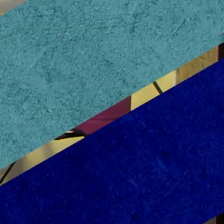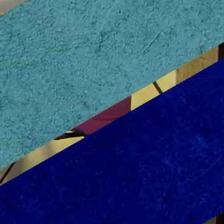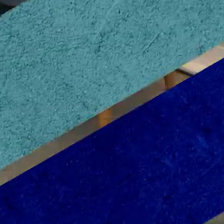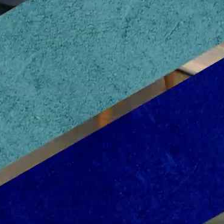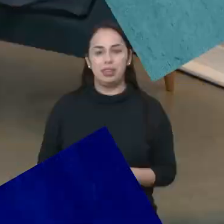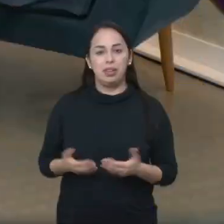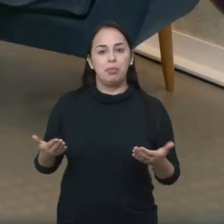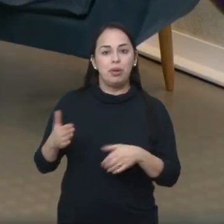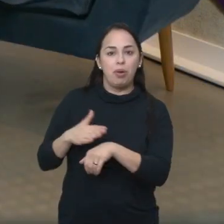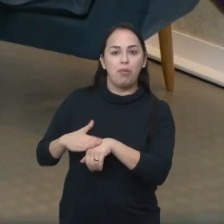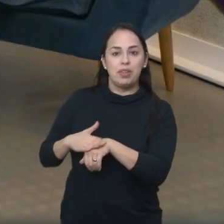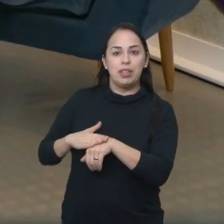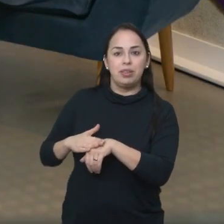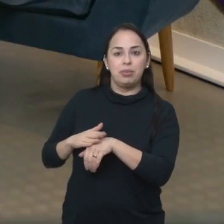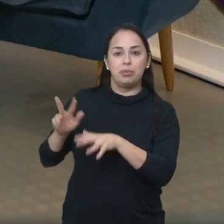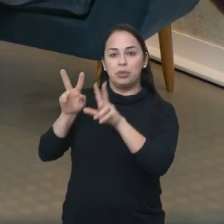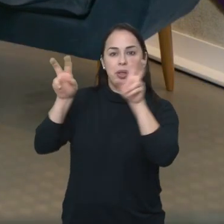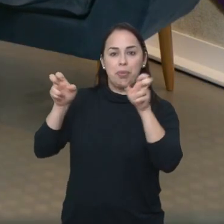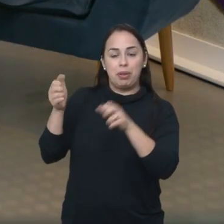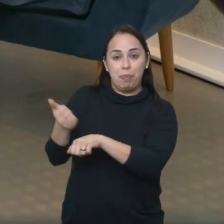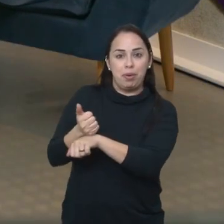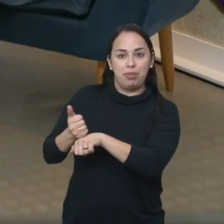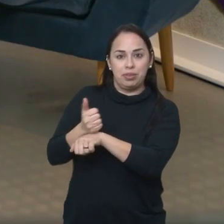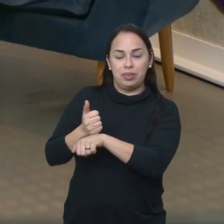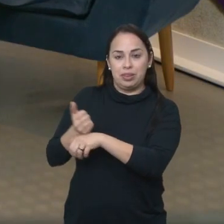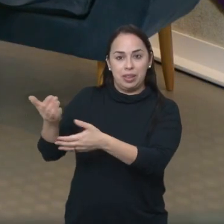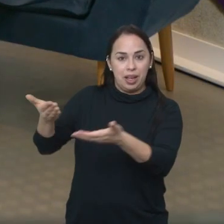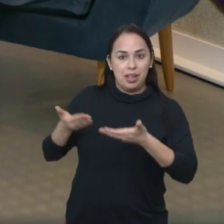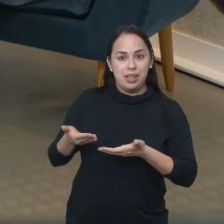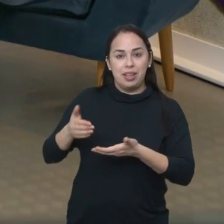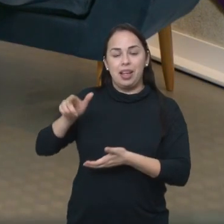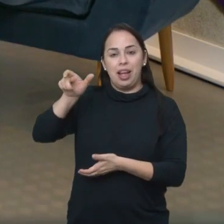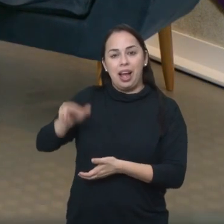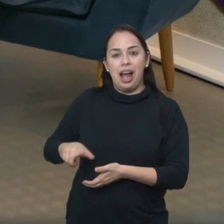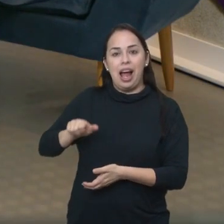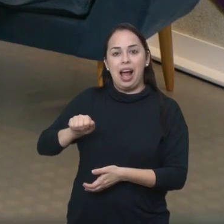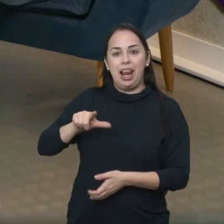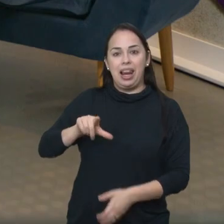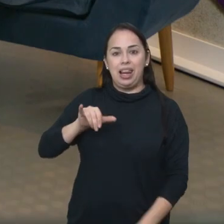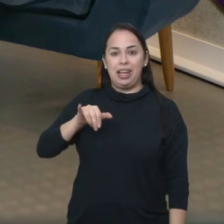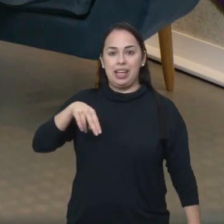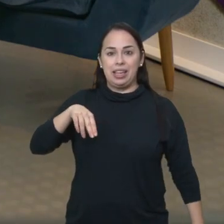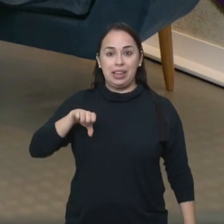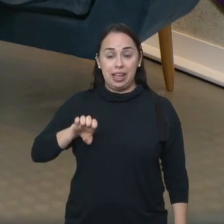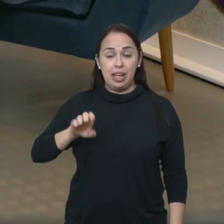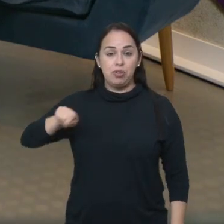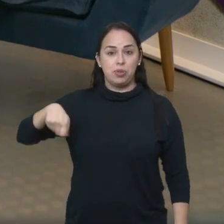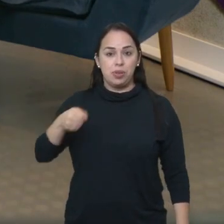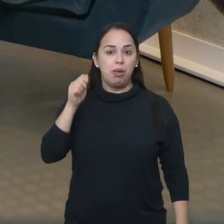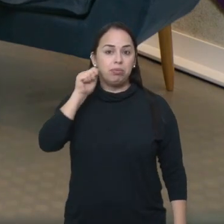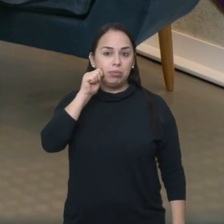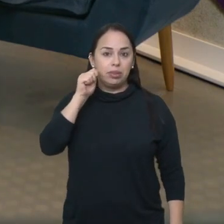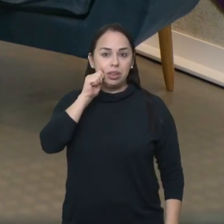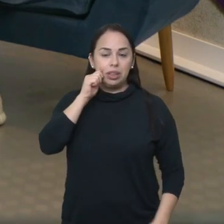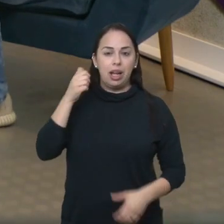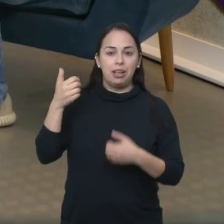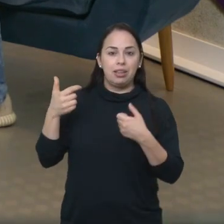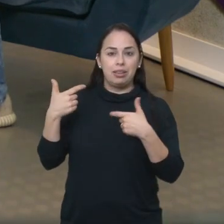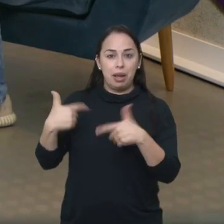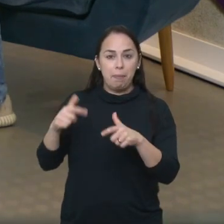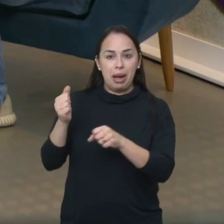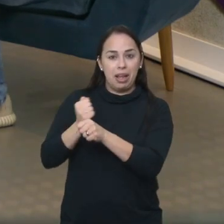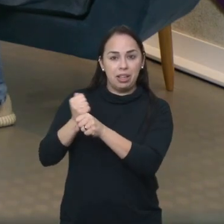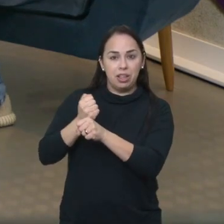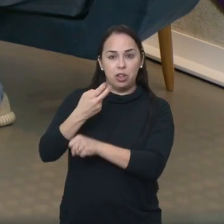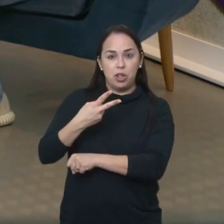comunicação. Para conversar sobre a profissão, a gente recebe a Aline Ambrosio, tradutora, intérprete de Libras, que está na área desde